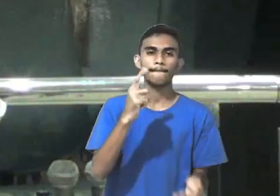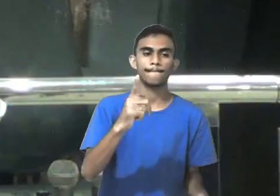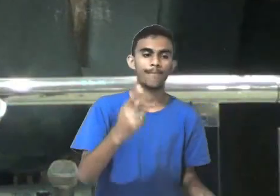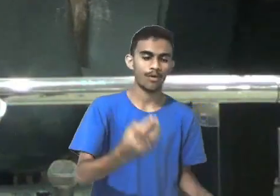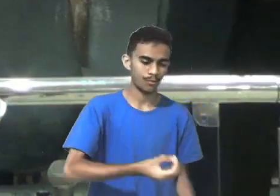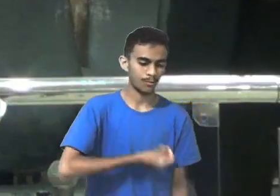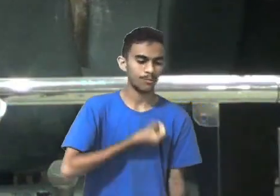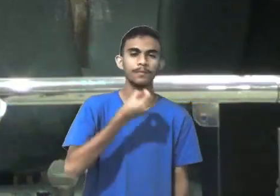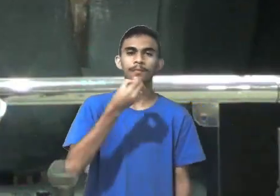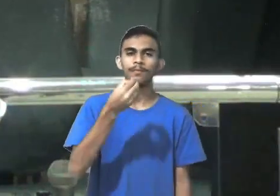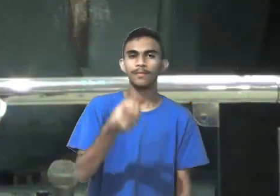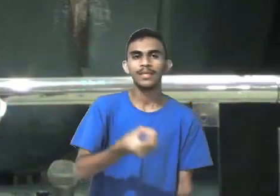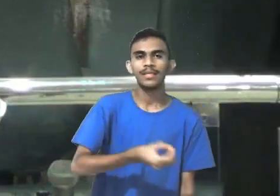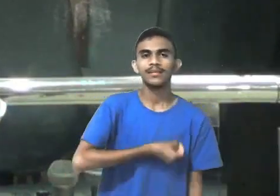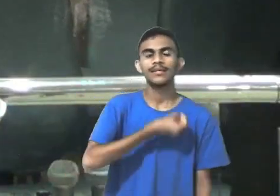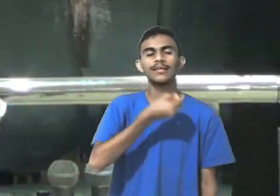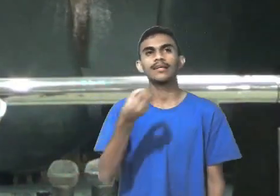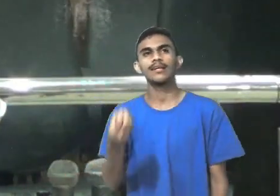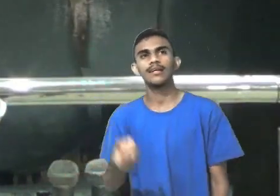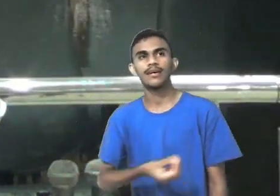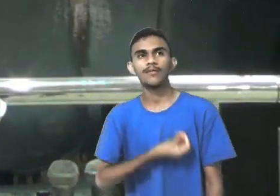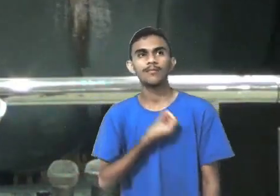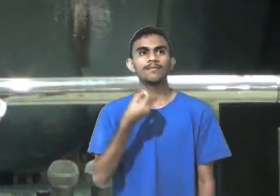intercede por ti, minha